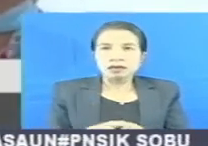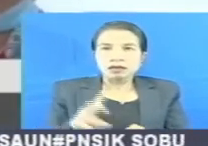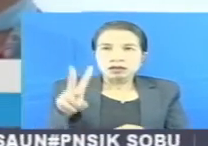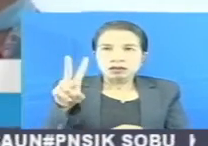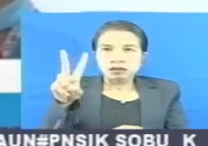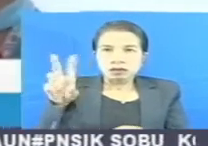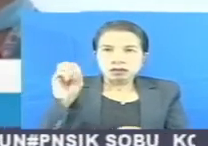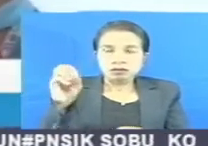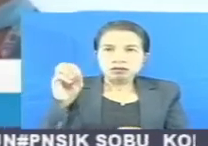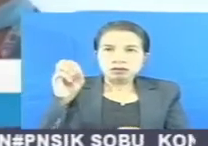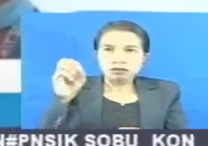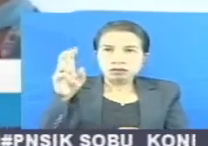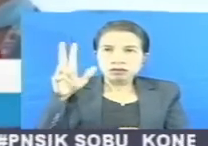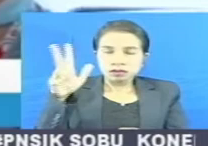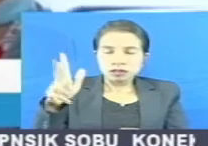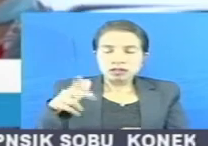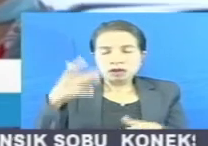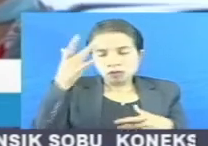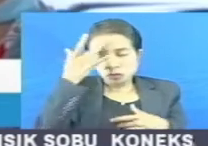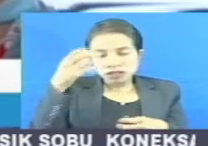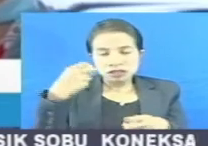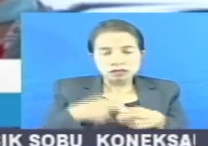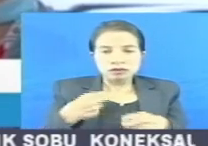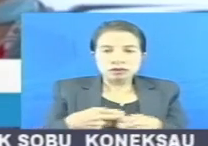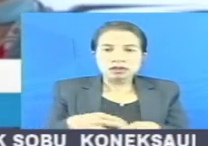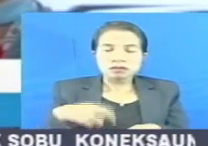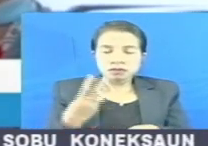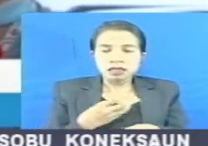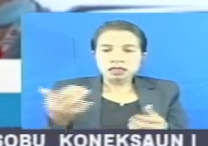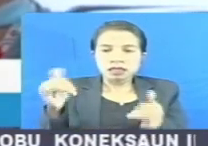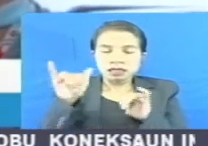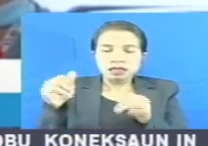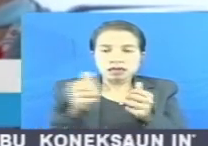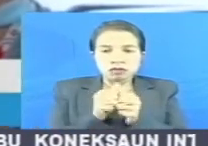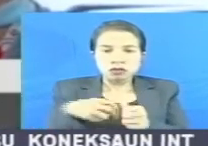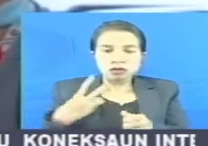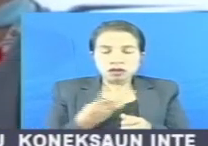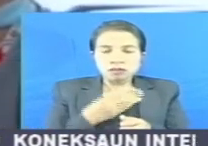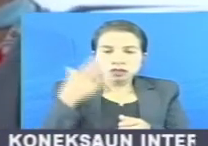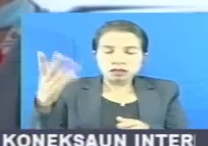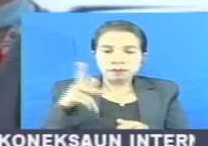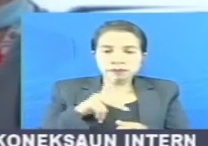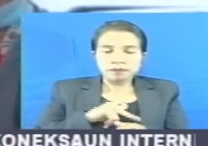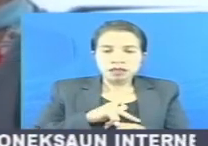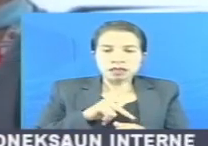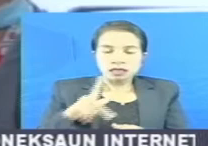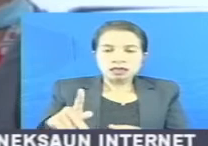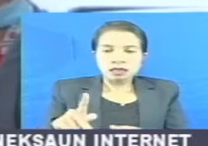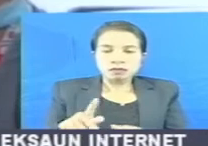katak nia moras ne agrava mai halau ami iha pantai kelapa kala kuaze tinan hira